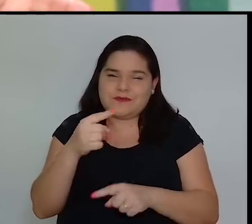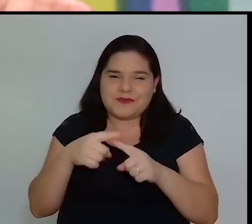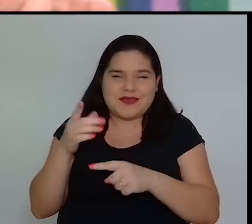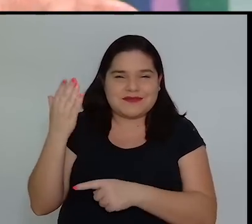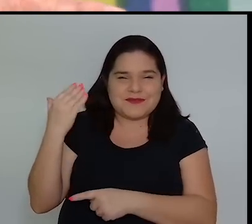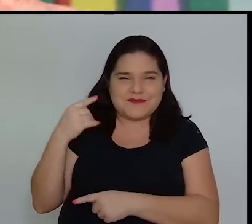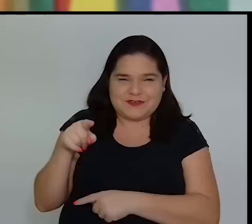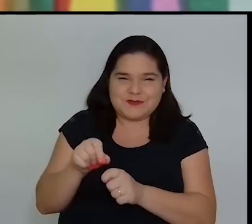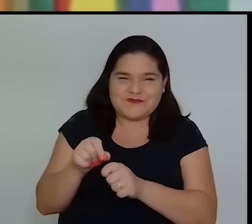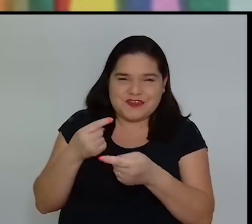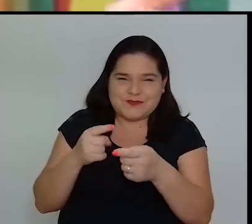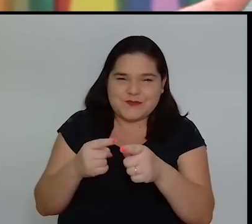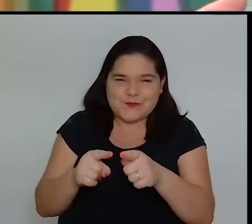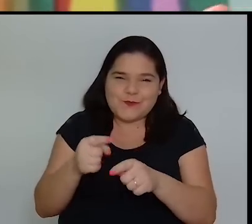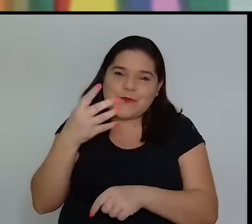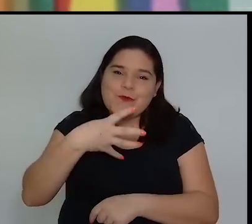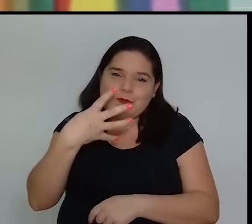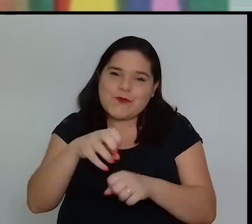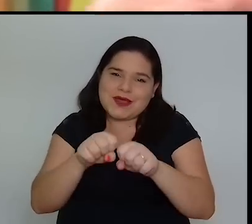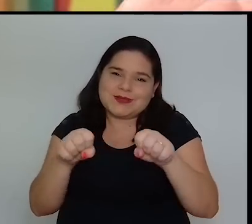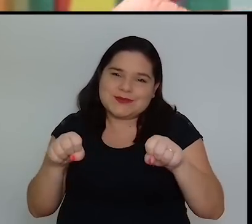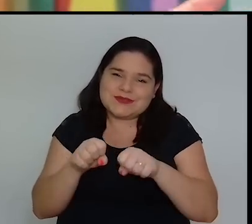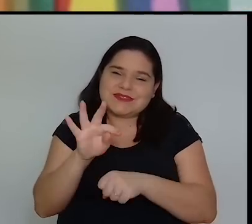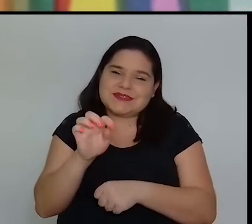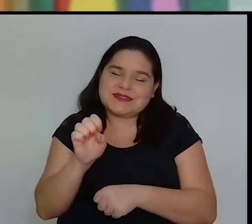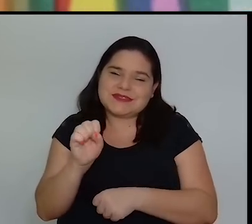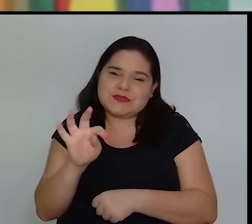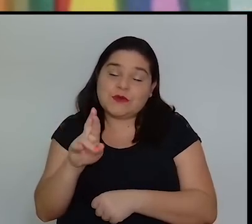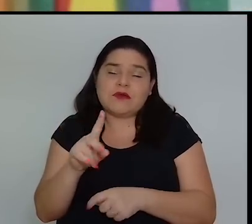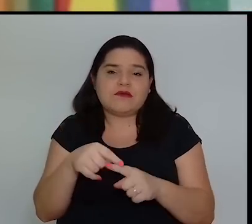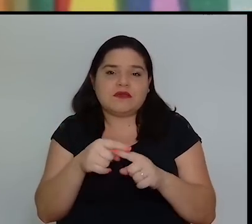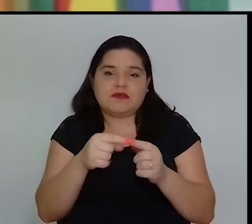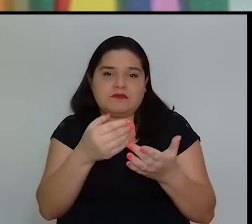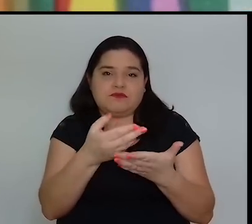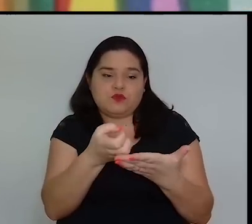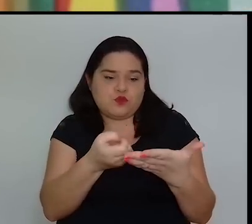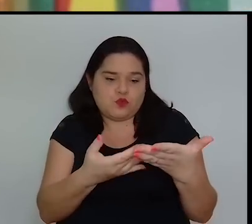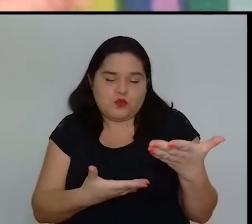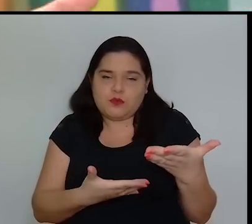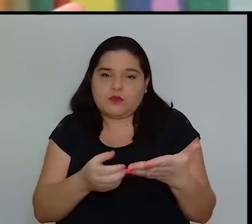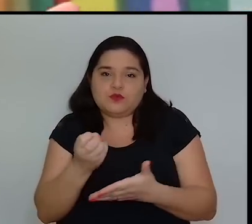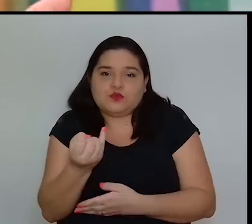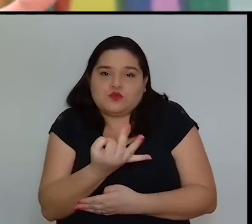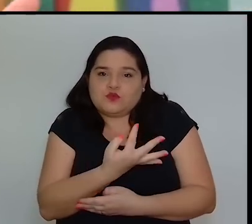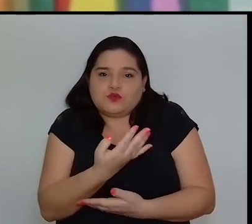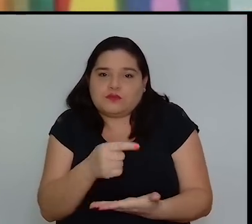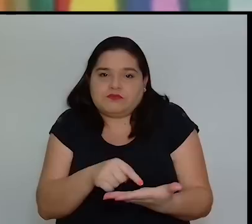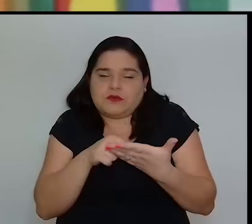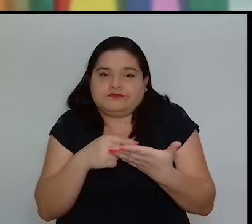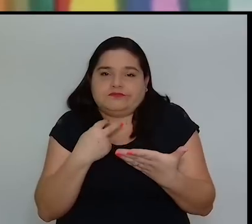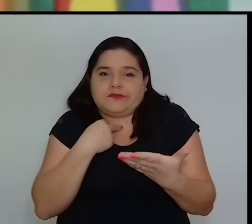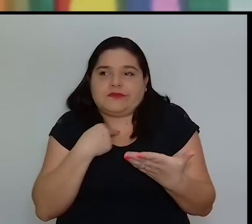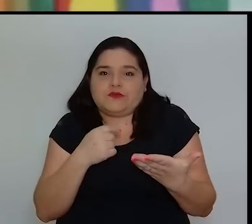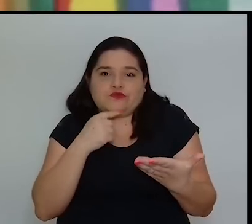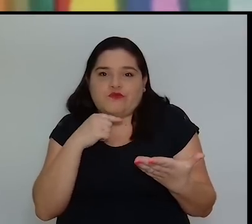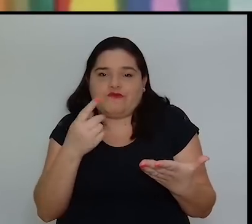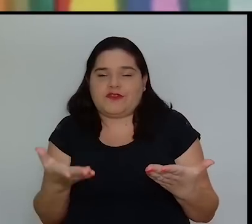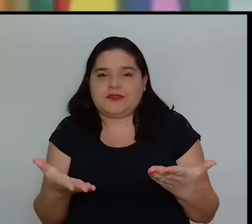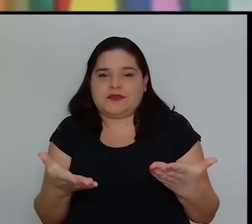bom E aí Os dados aqui são né Não dá para contestar né Nós temos aí 200